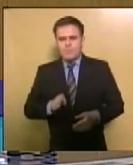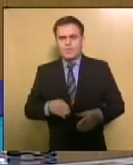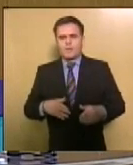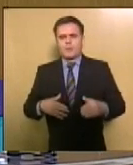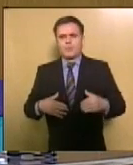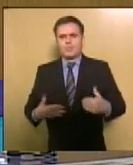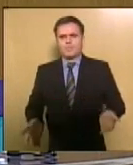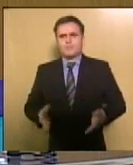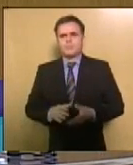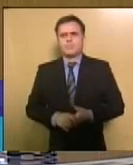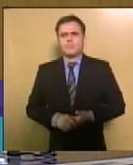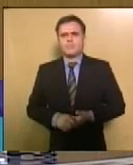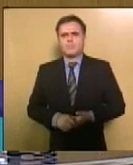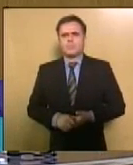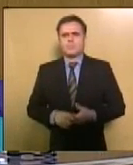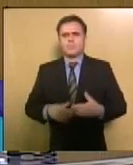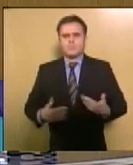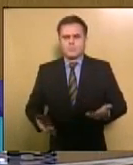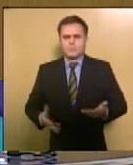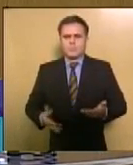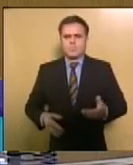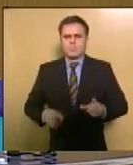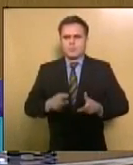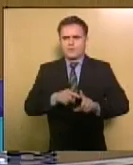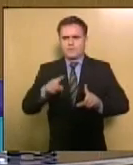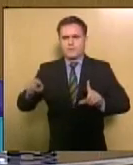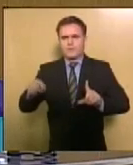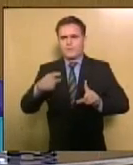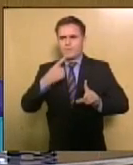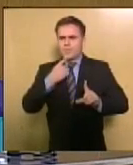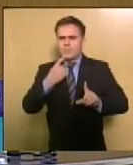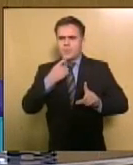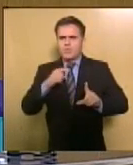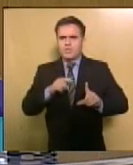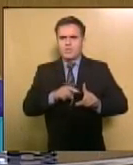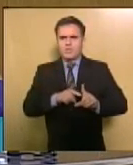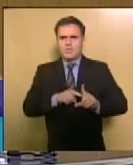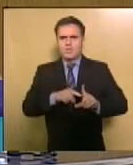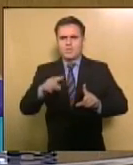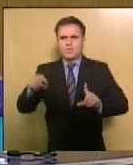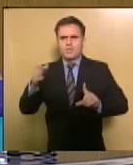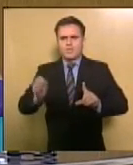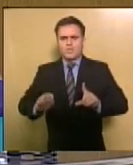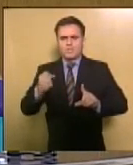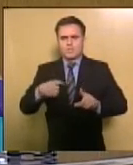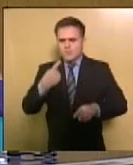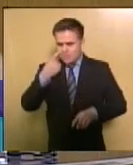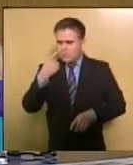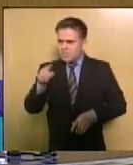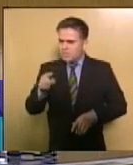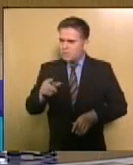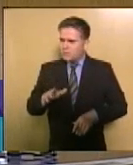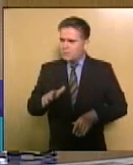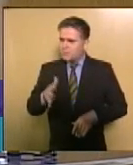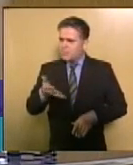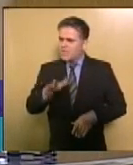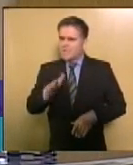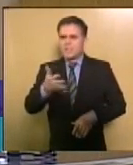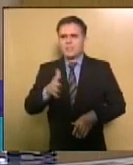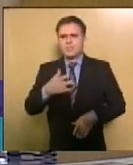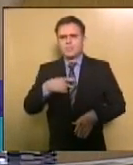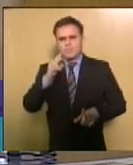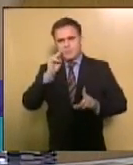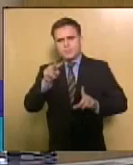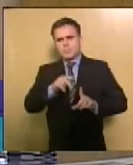do Sergipe Sergipe é a coluna vermelha e Brasil a coluna azul só para vocês entenderem mais ou menos olhando pro